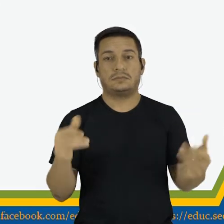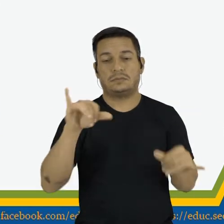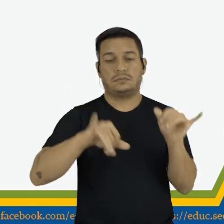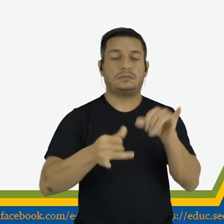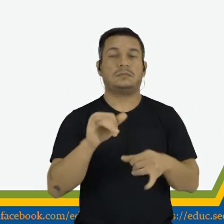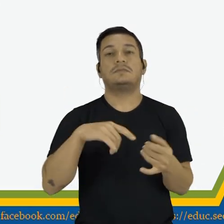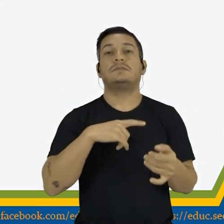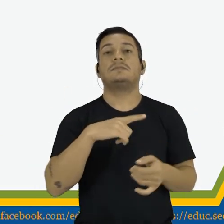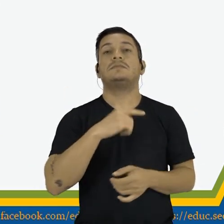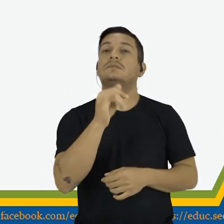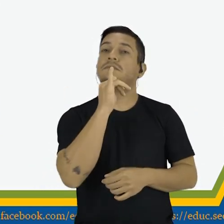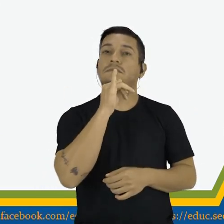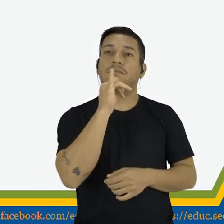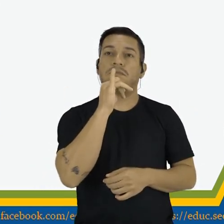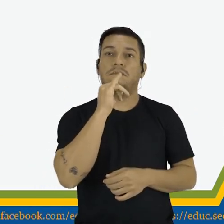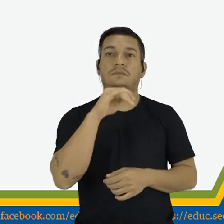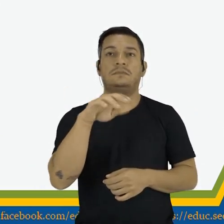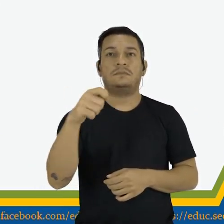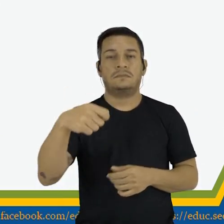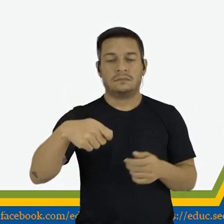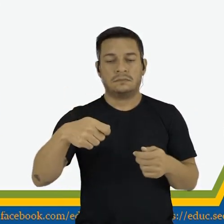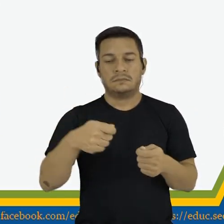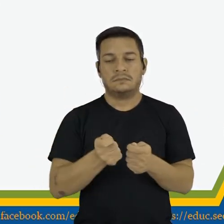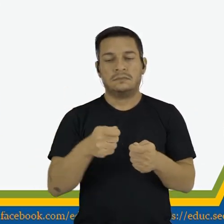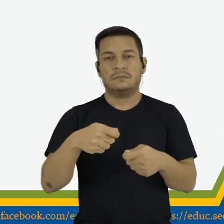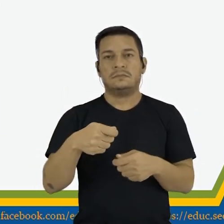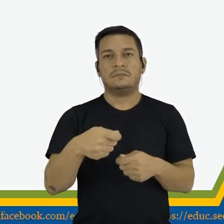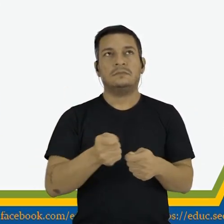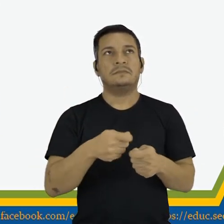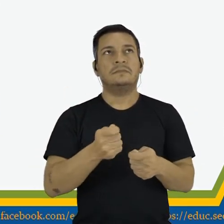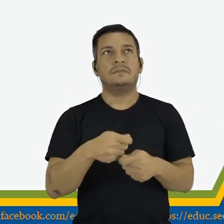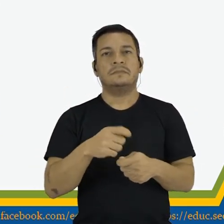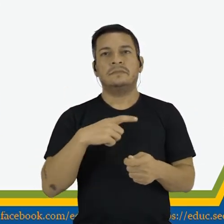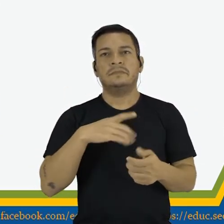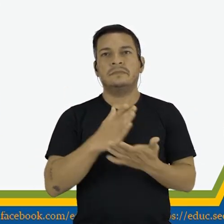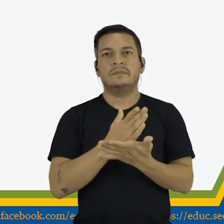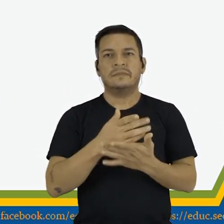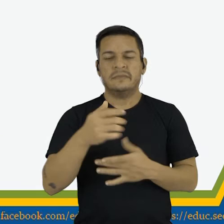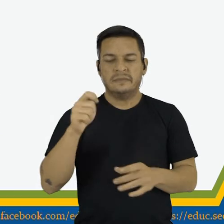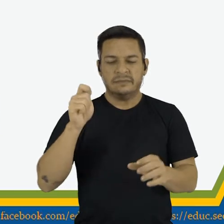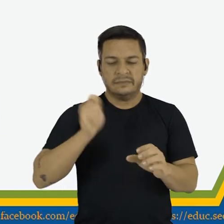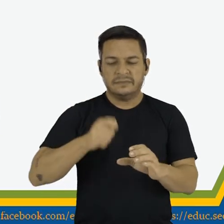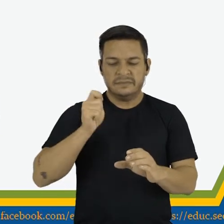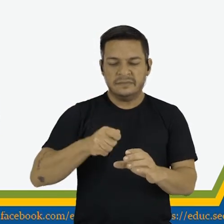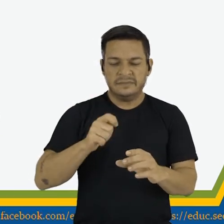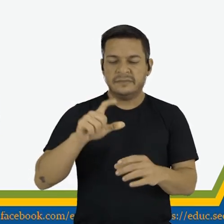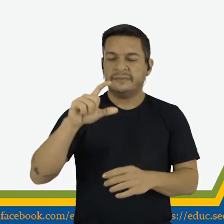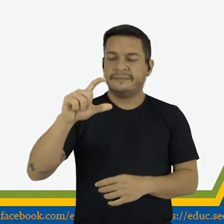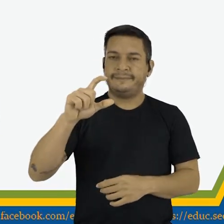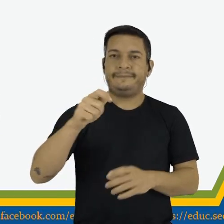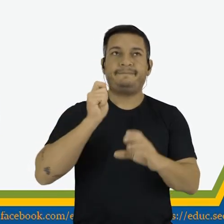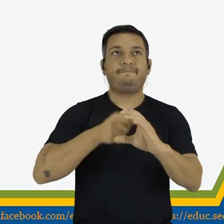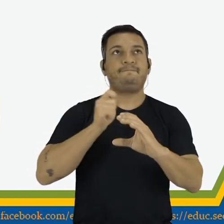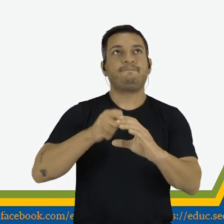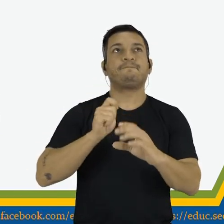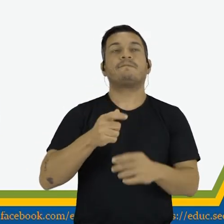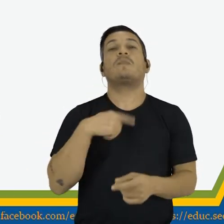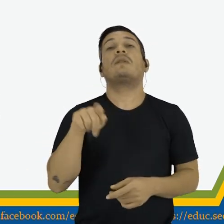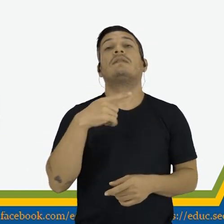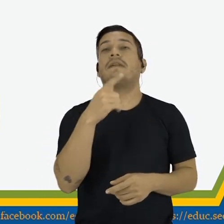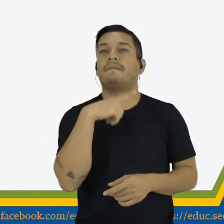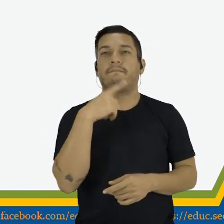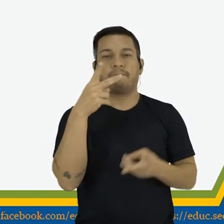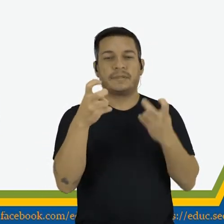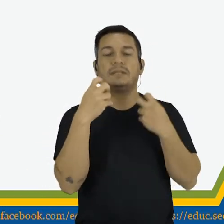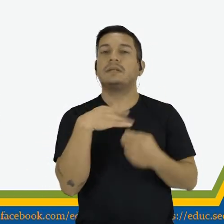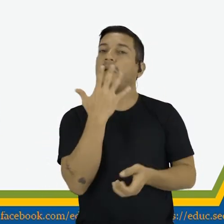nós temos o exemplo de chaves e também de alguns pregos. Você pode observar que eles estão numa